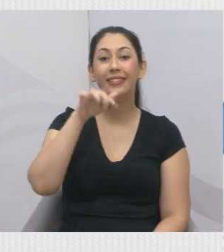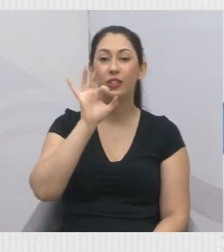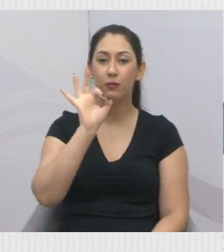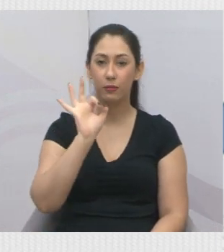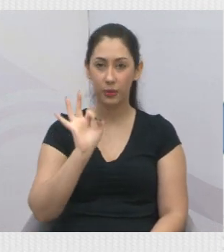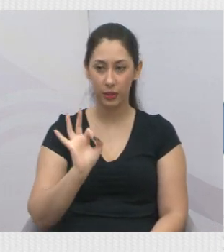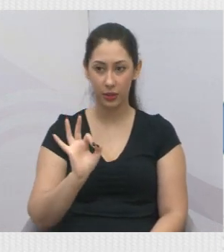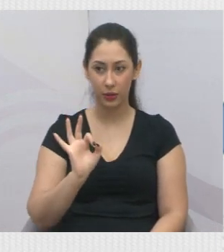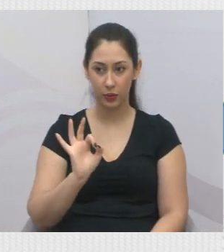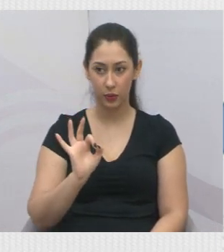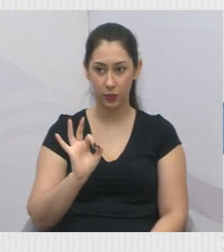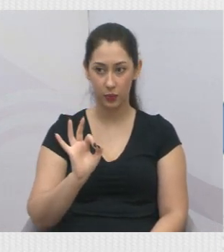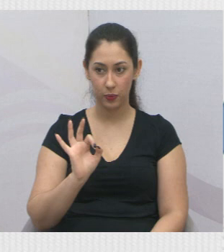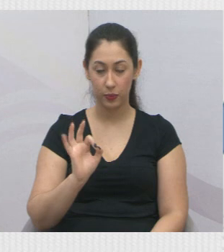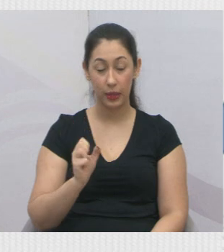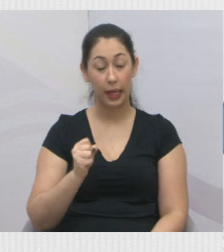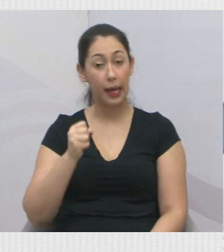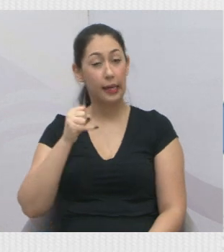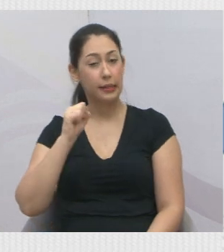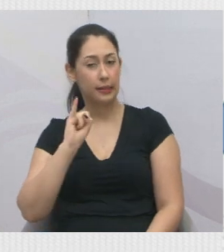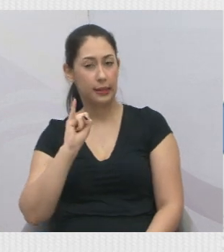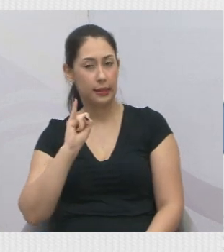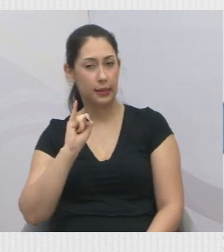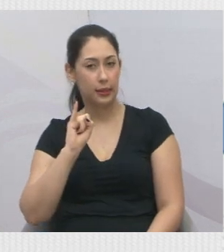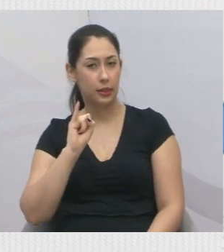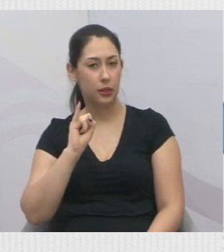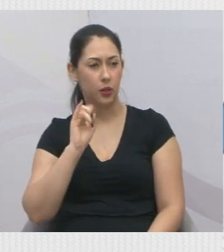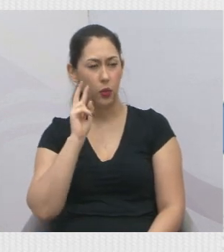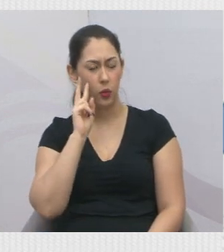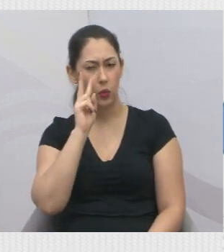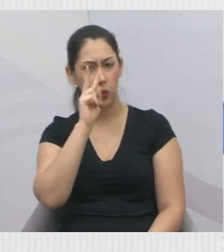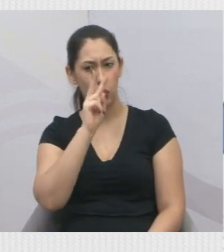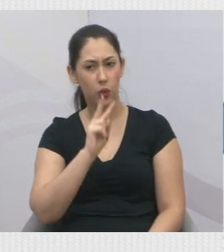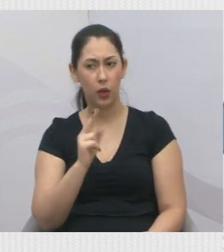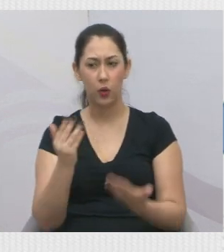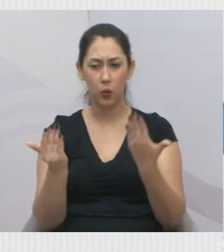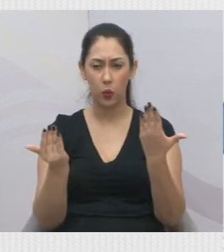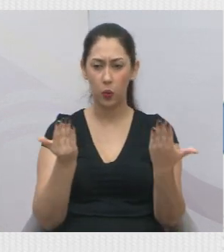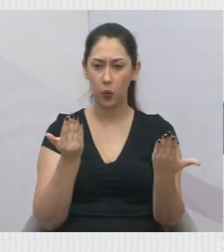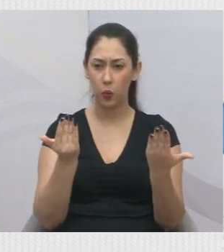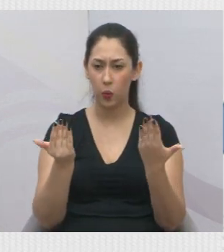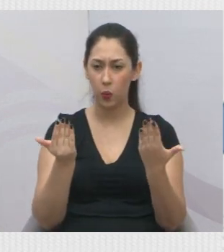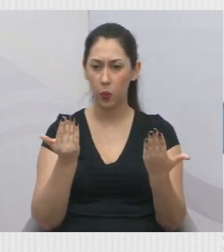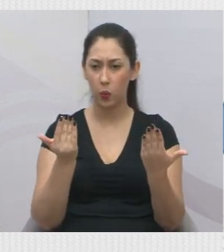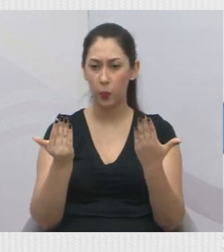37,29%. Se vocês avaliarem esse quadrante, podendo abrir os dois, por gentileza.